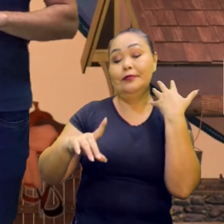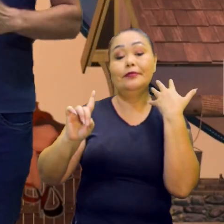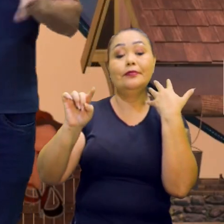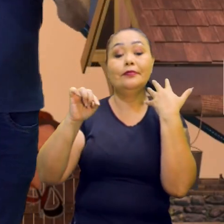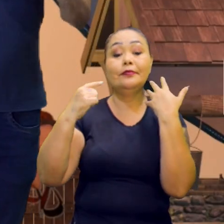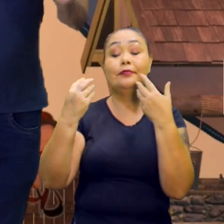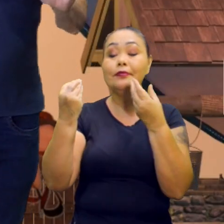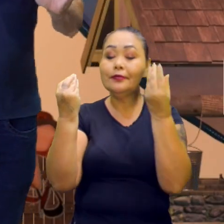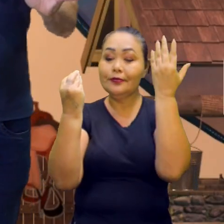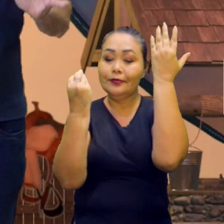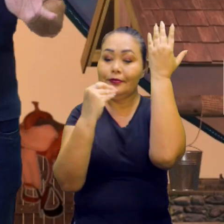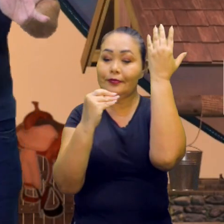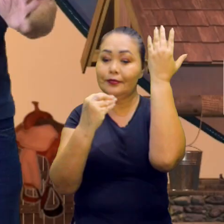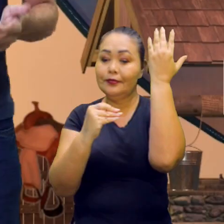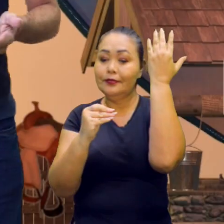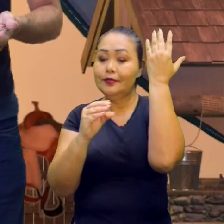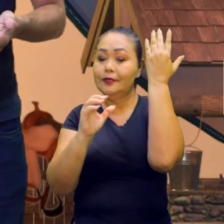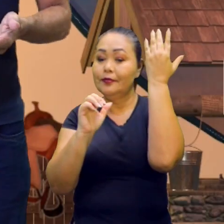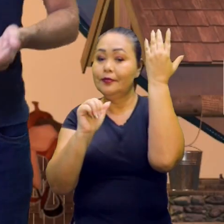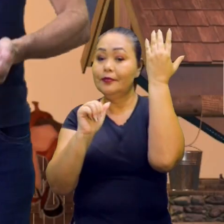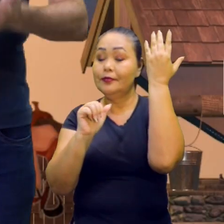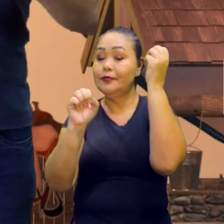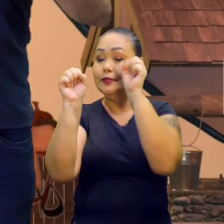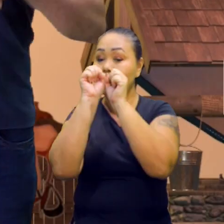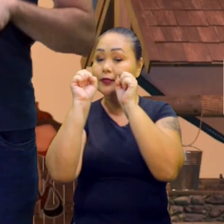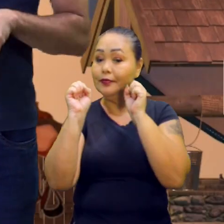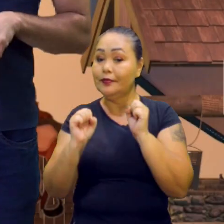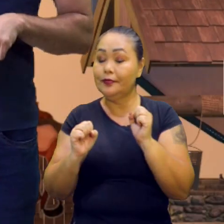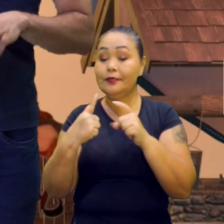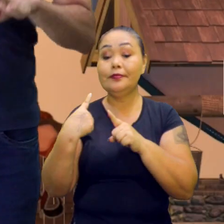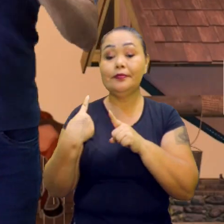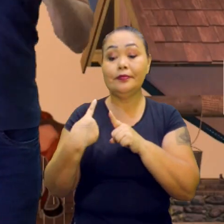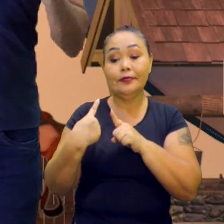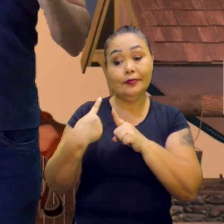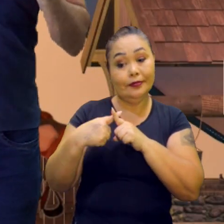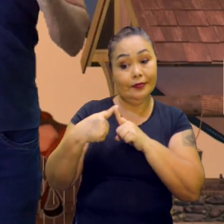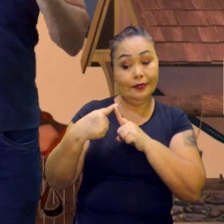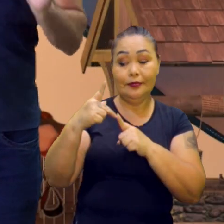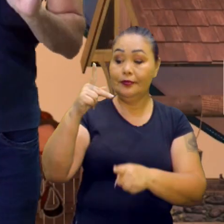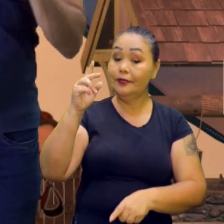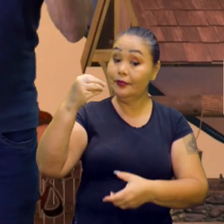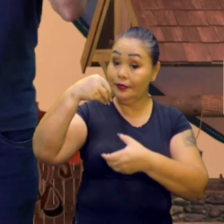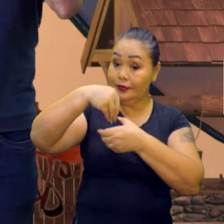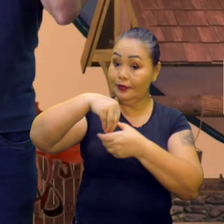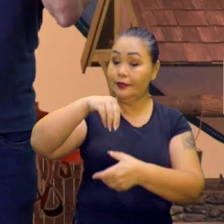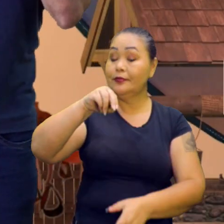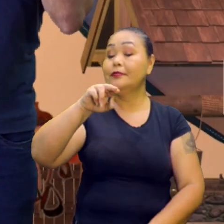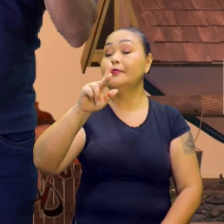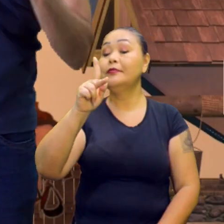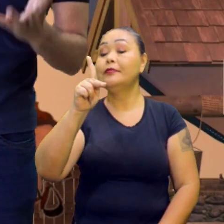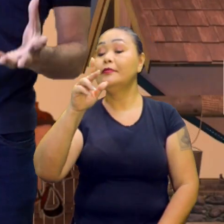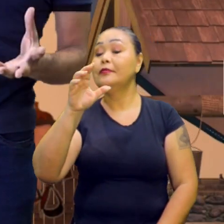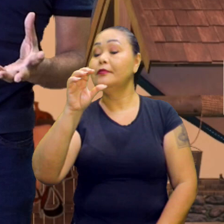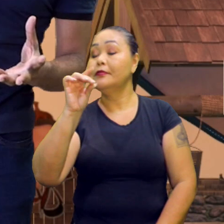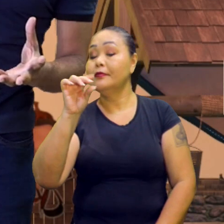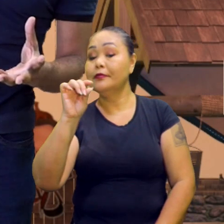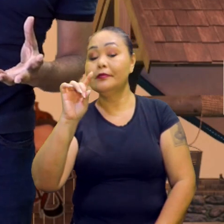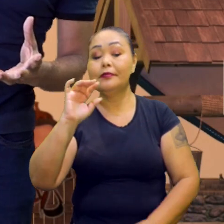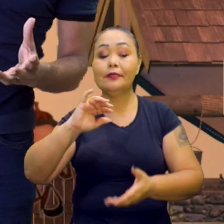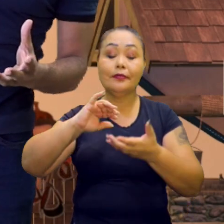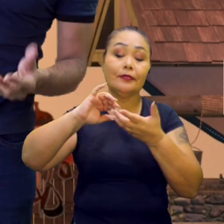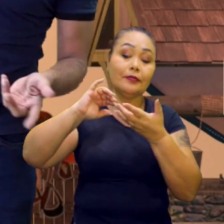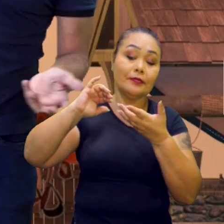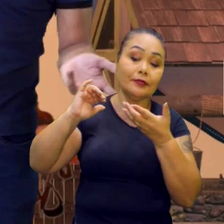sistema. É porque na poda você utiliza partes